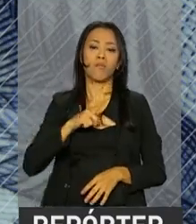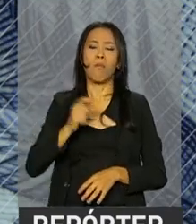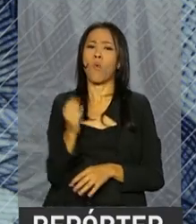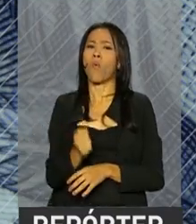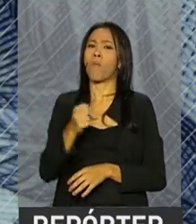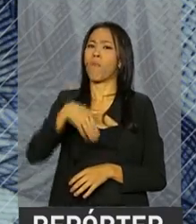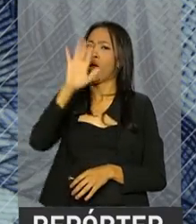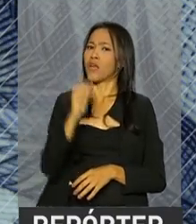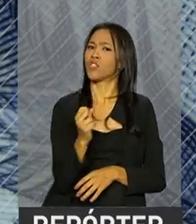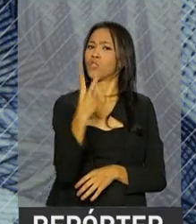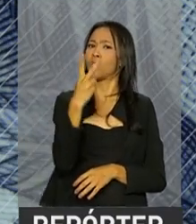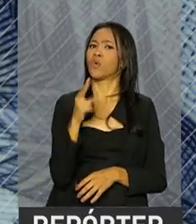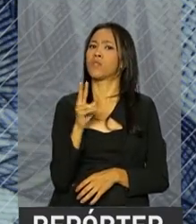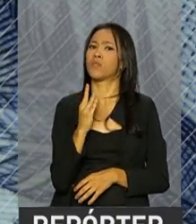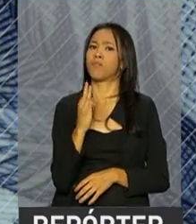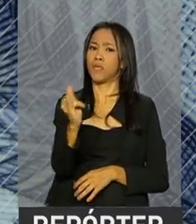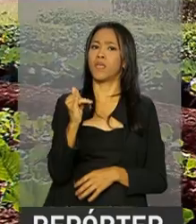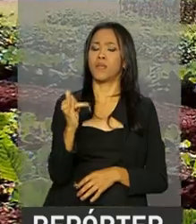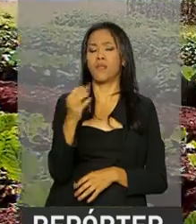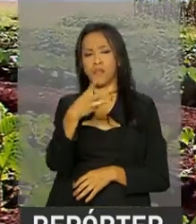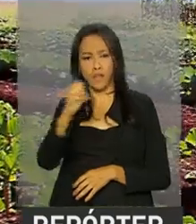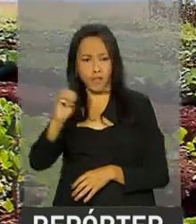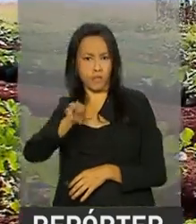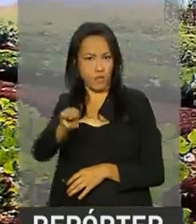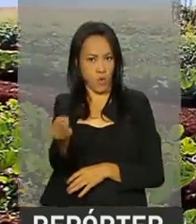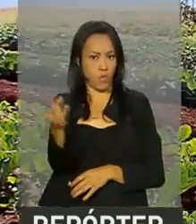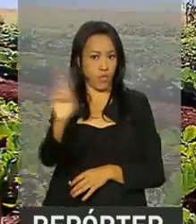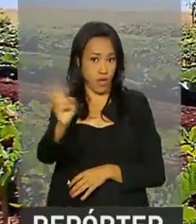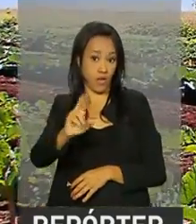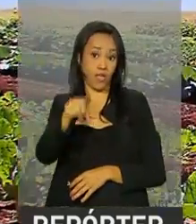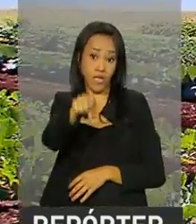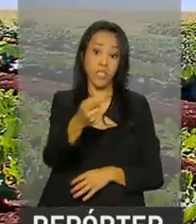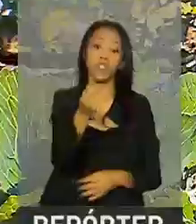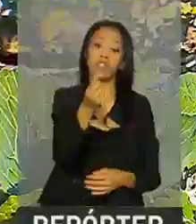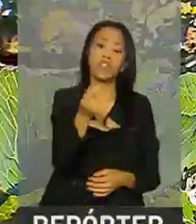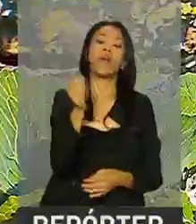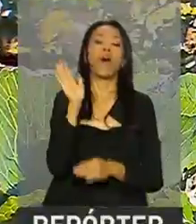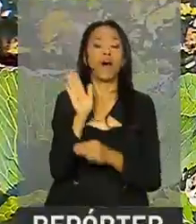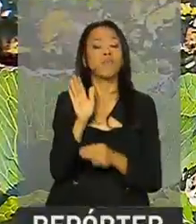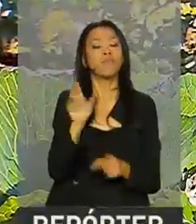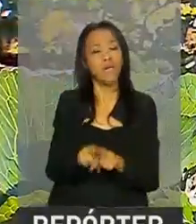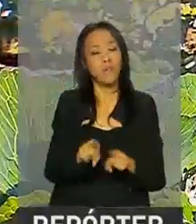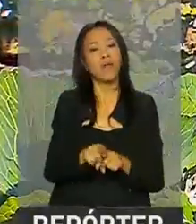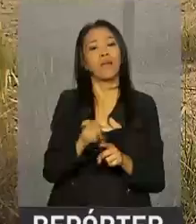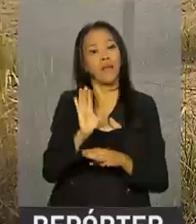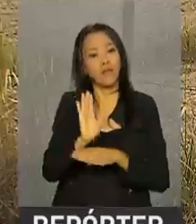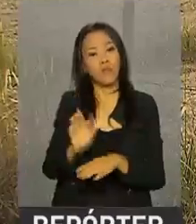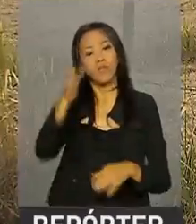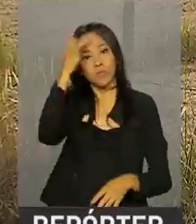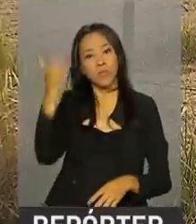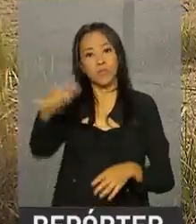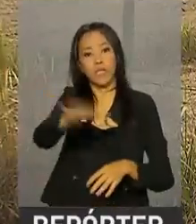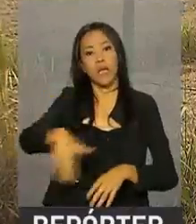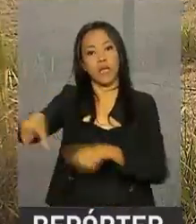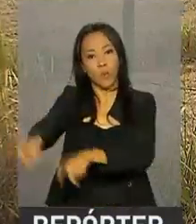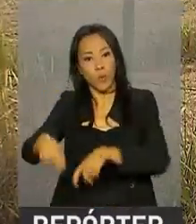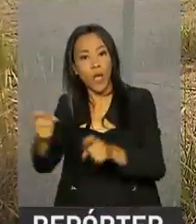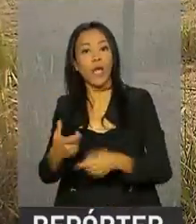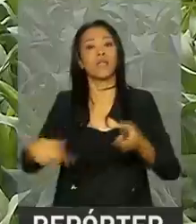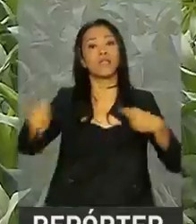Bilhões 300 milhões de reais os financiamentos atendem pequenos Produtores Rurais associações